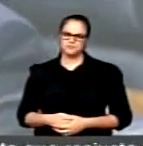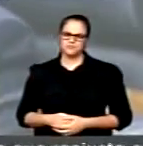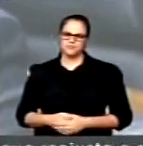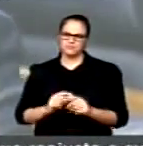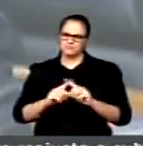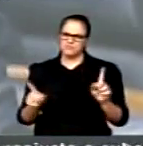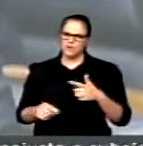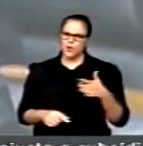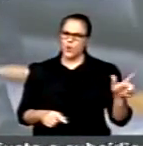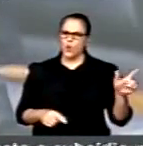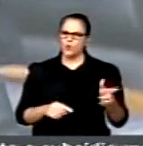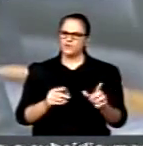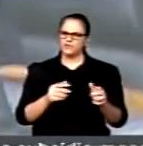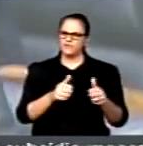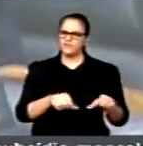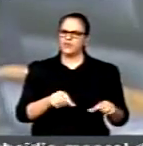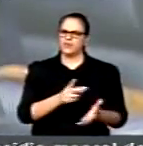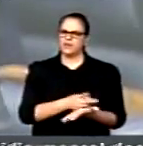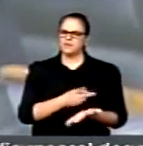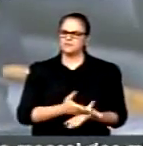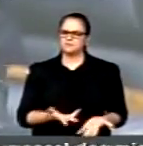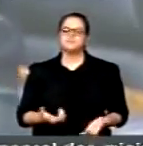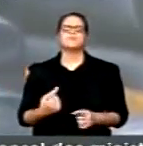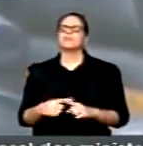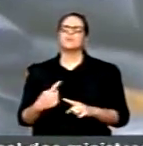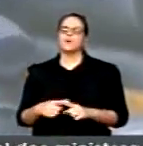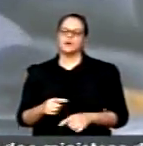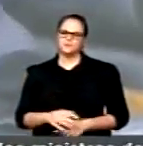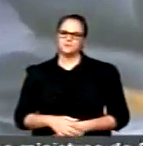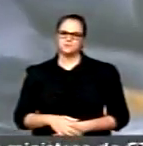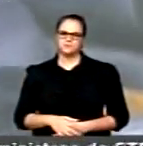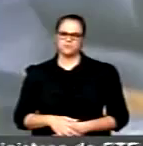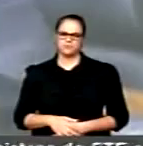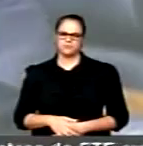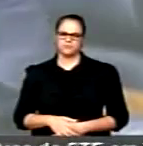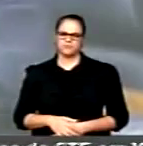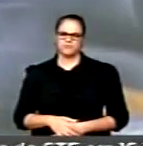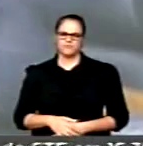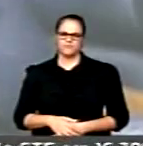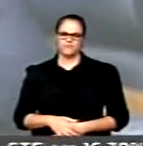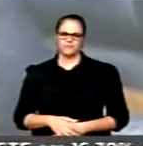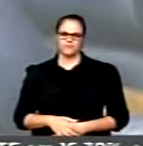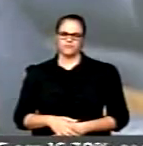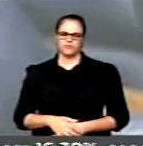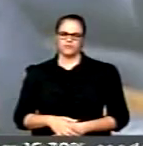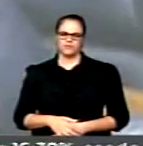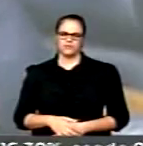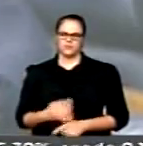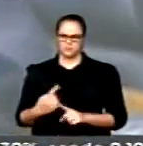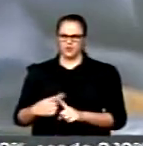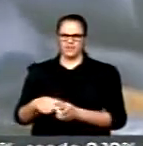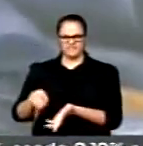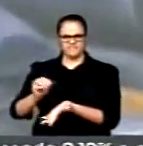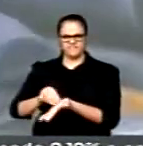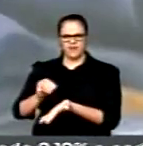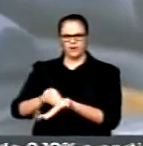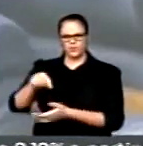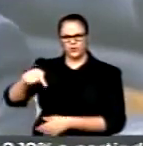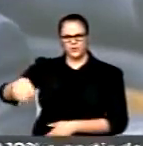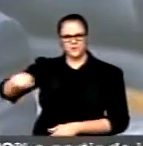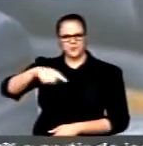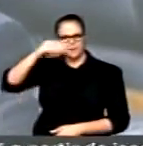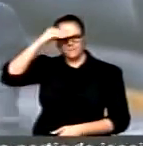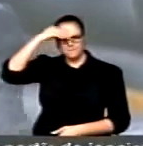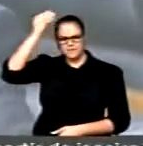permanecer outros interesses? Porque esses não tinham padrinhos suficientemente fortes? Porque os outros